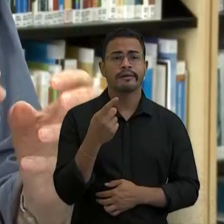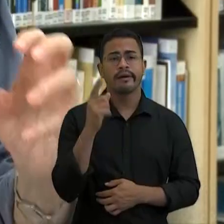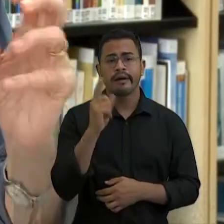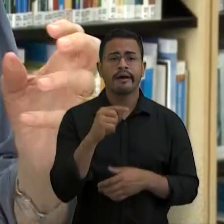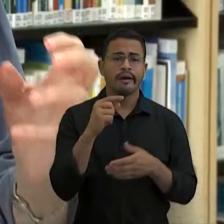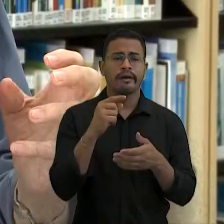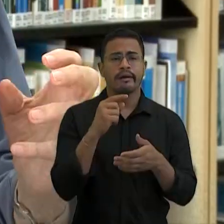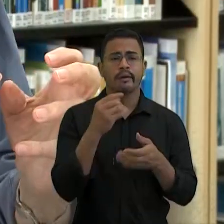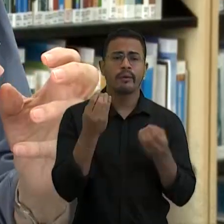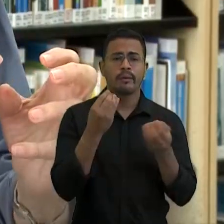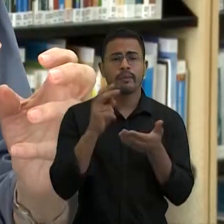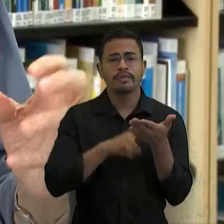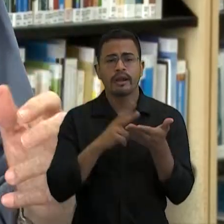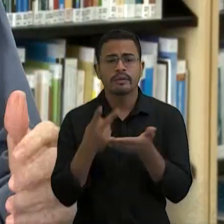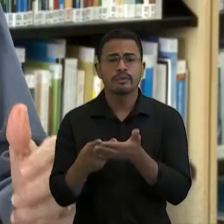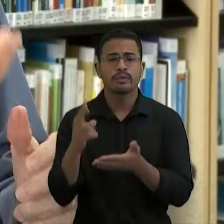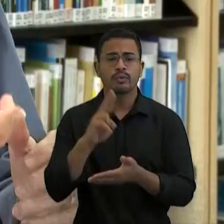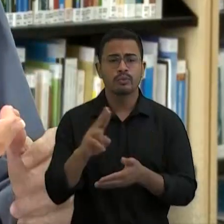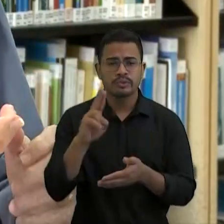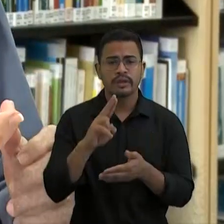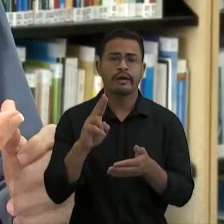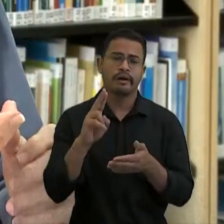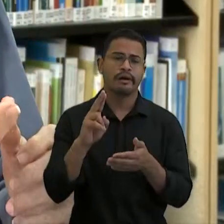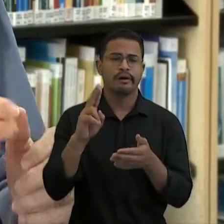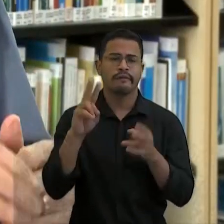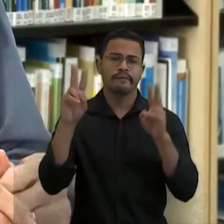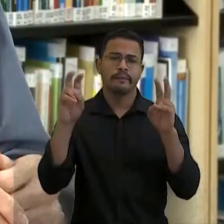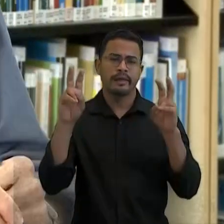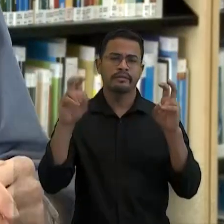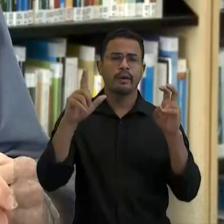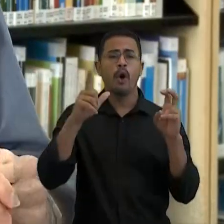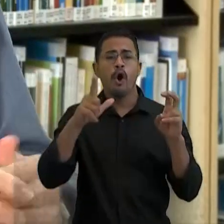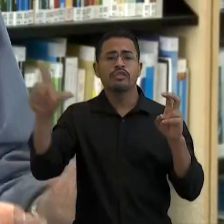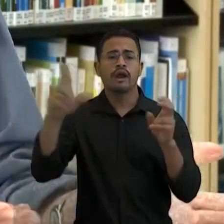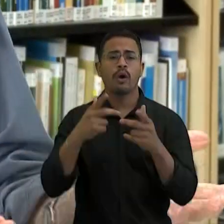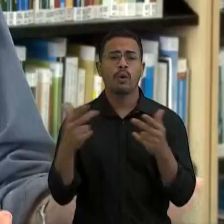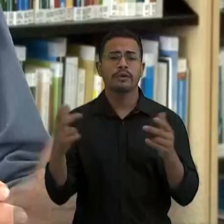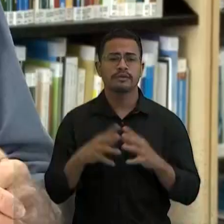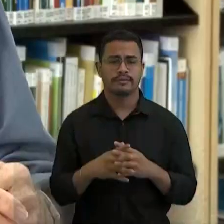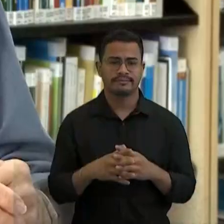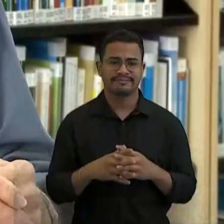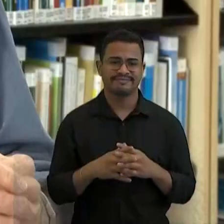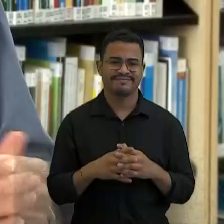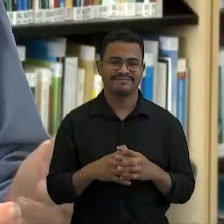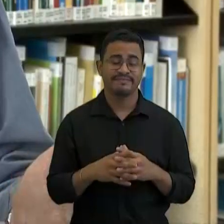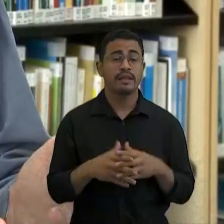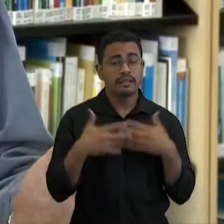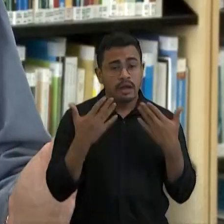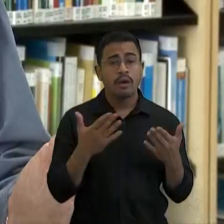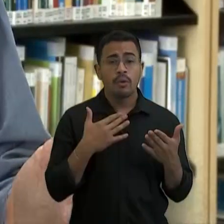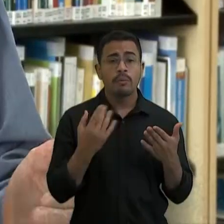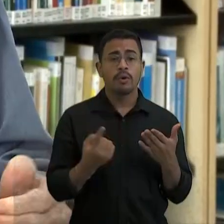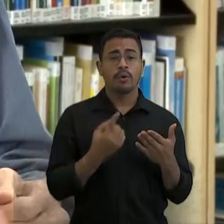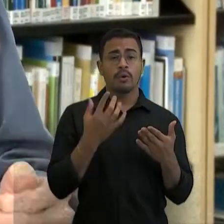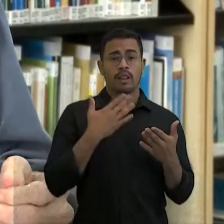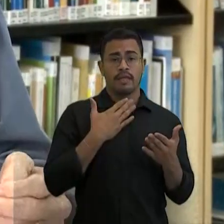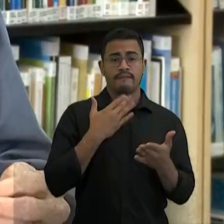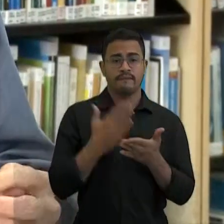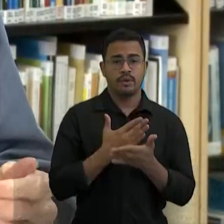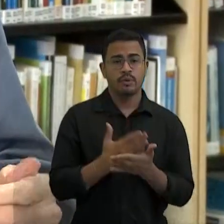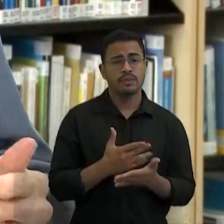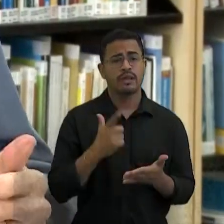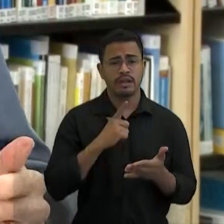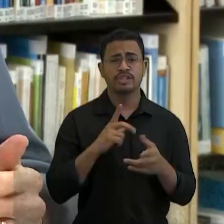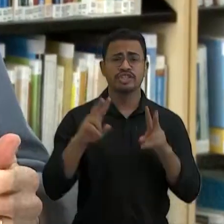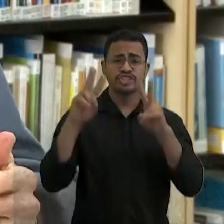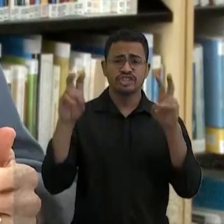traduz por essa expressão outra coisa. Né? Um dos meus livros tem justamente esse título, A Outra